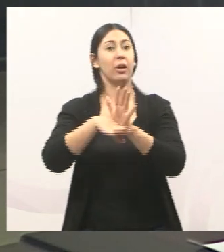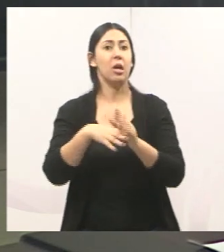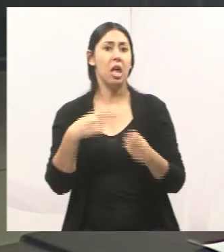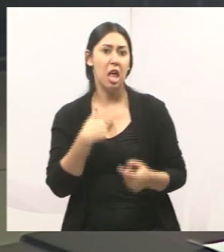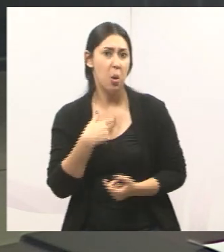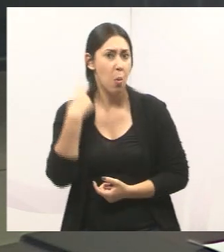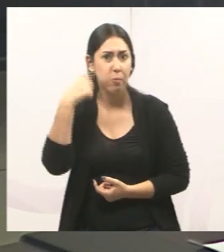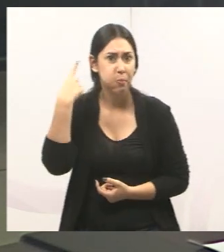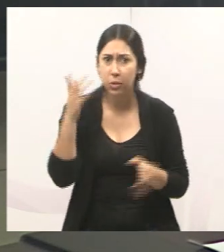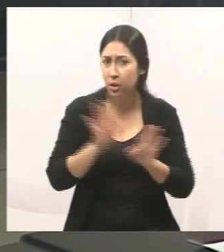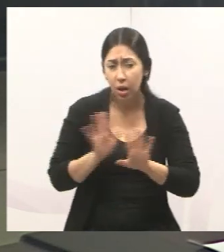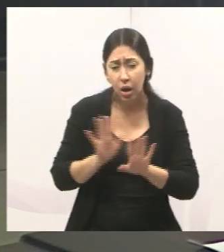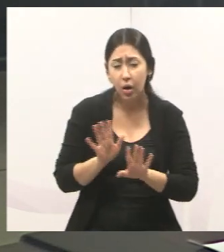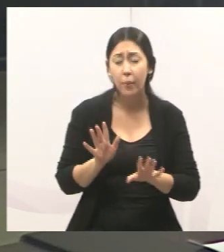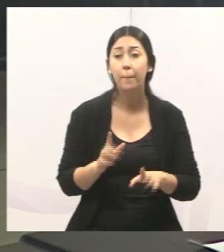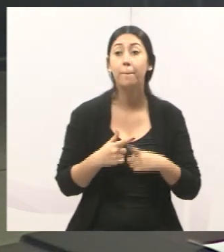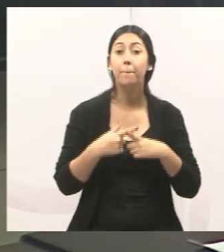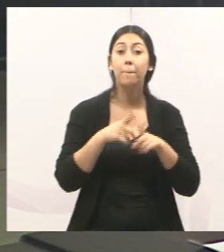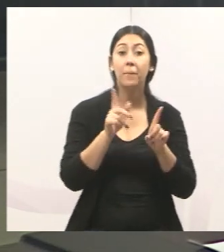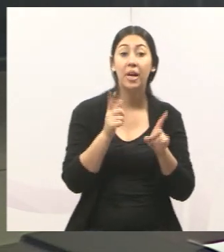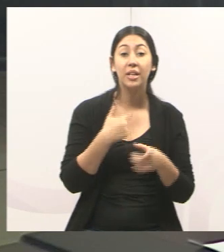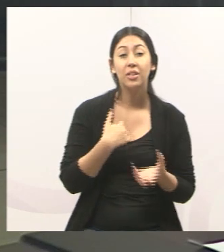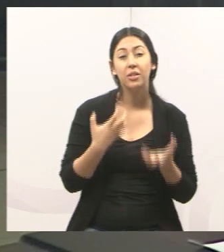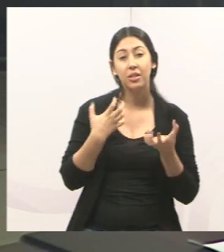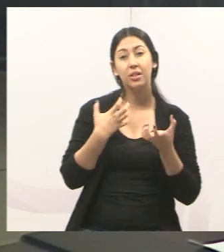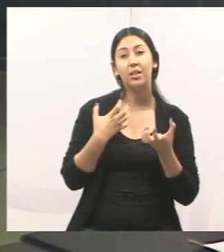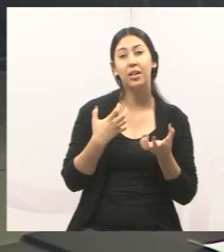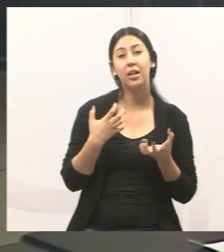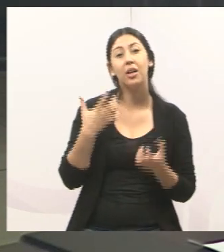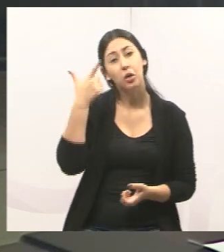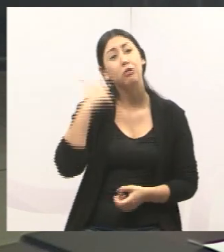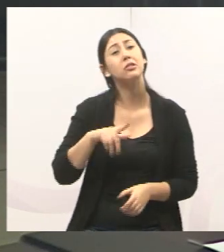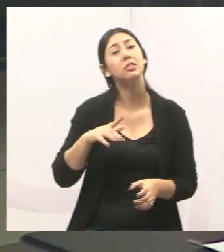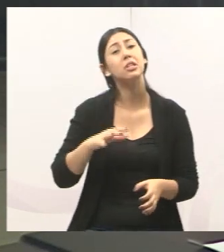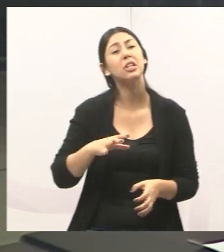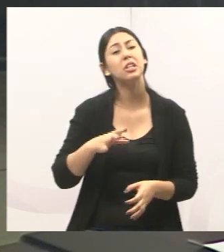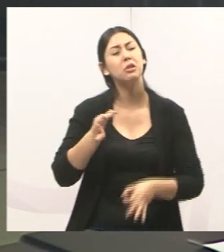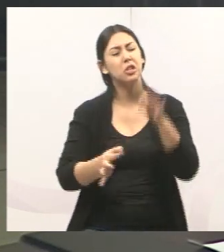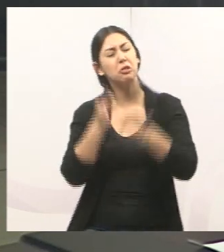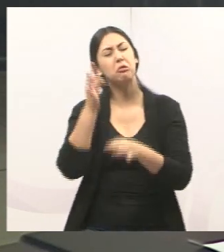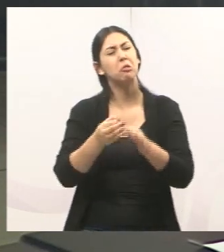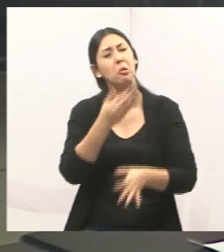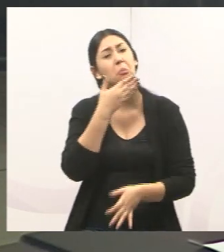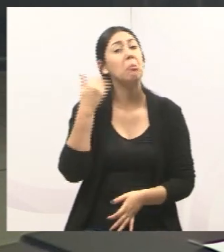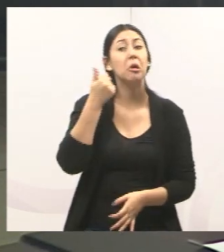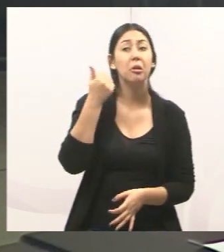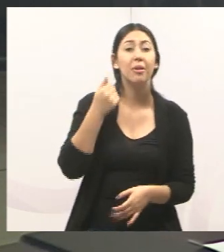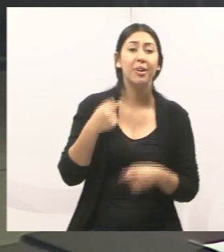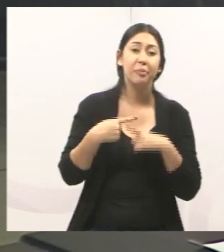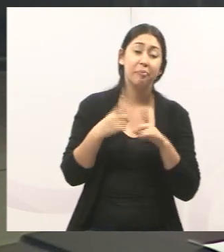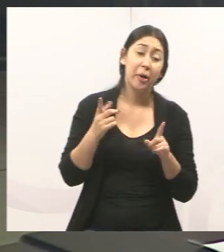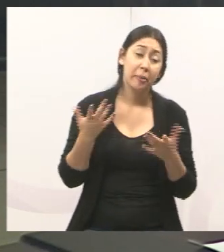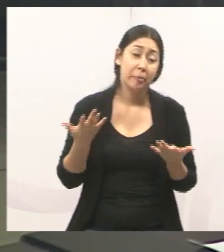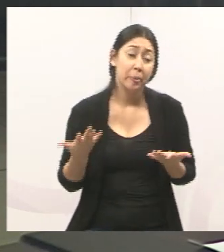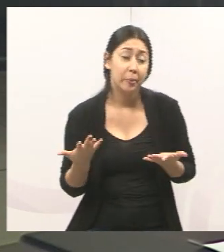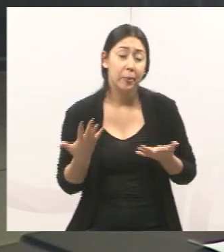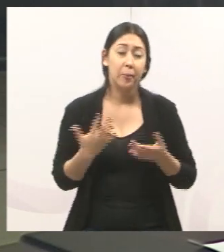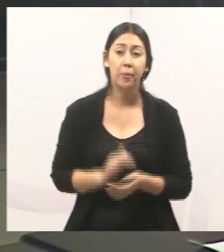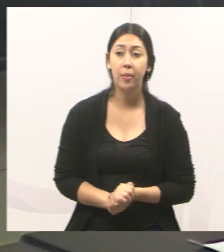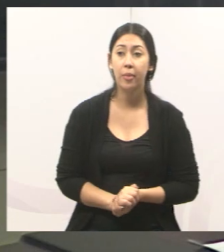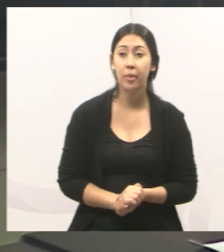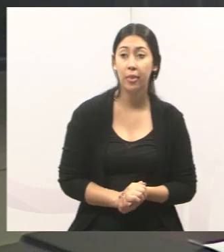advogado. Gostaria, de fato, né, de ter mais propriedade para poder fazer um julgamento que também não faria muita diferença. Então,